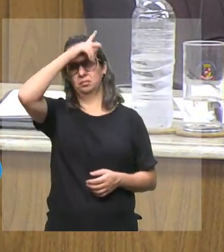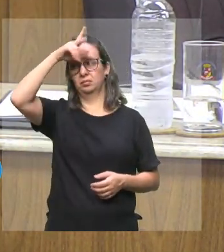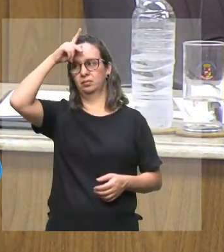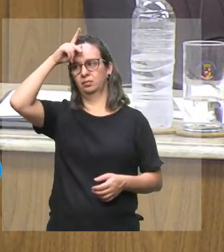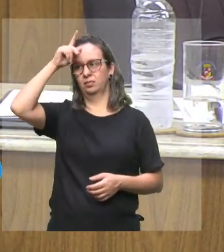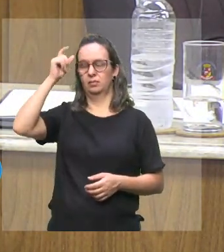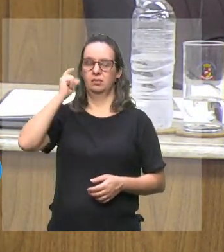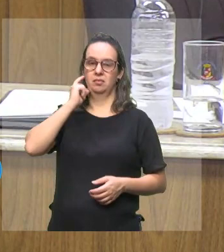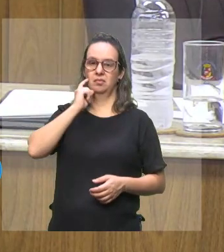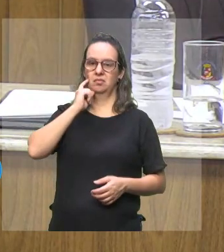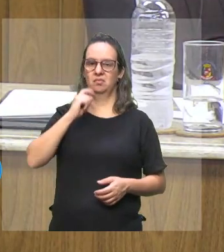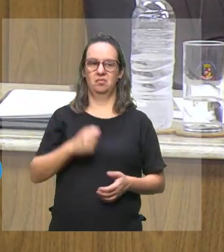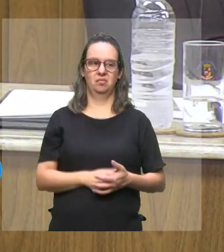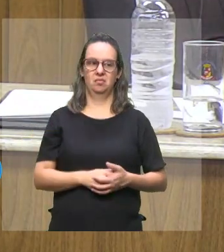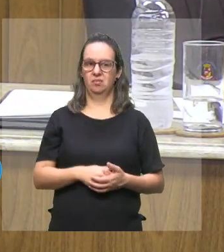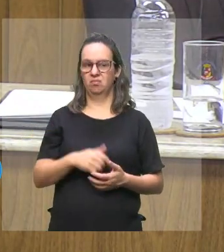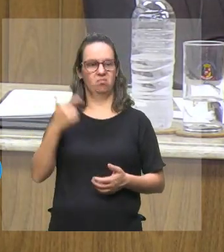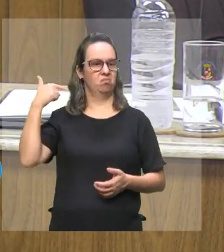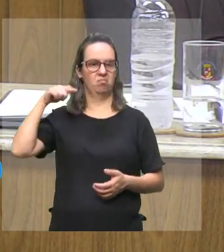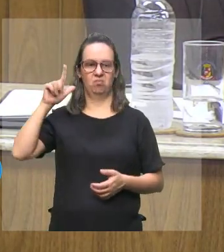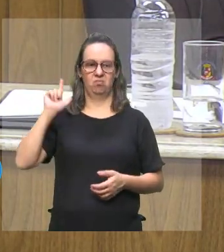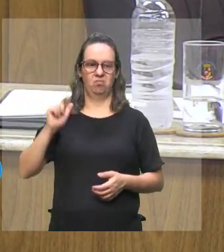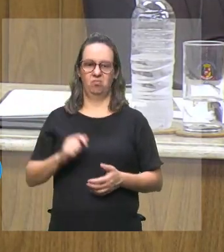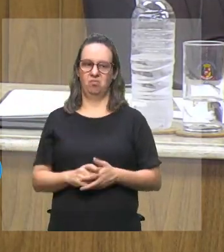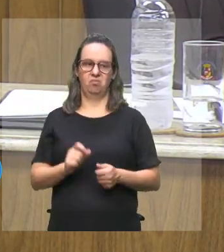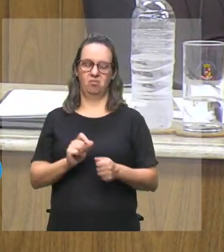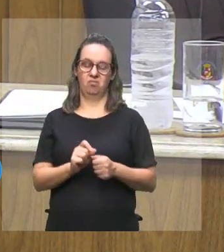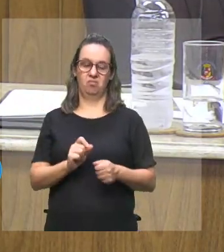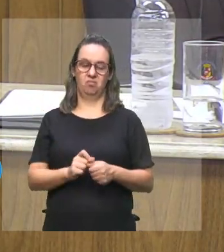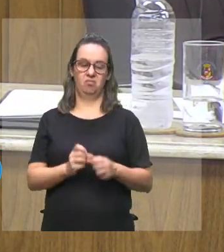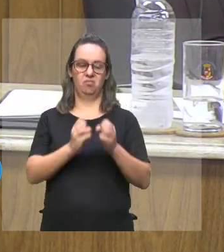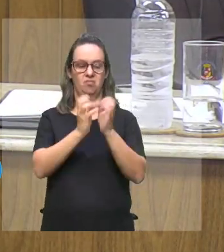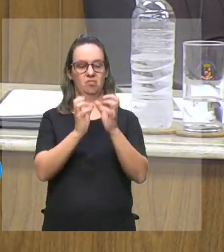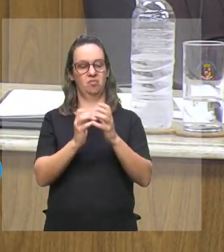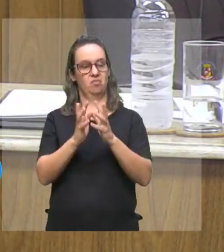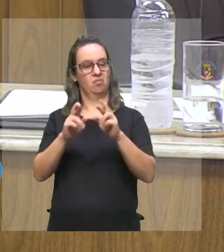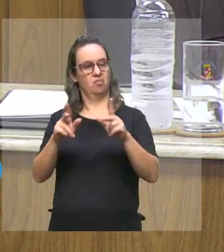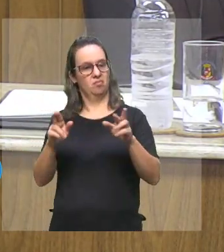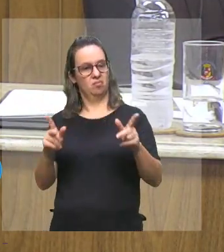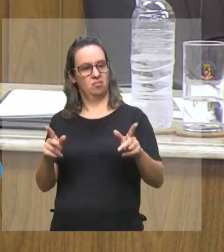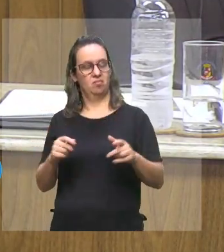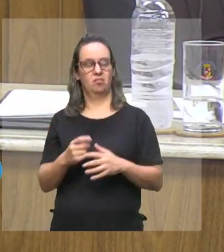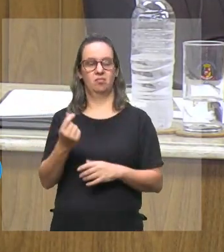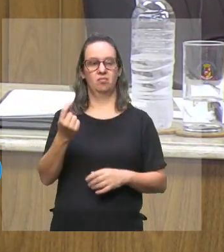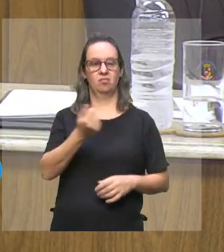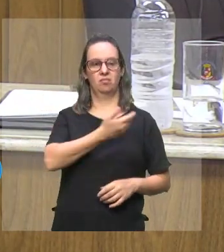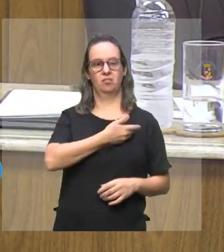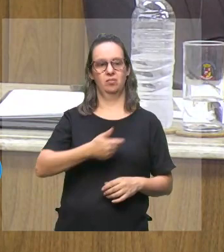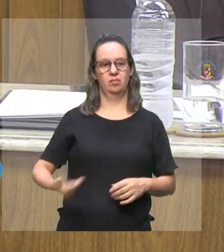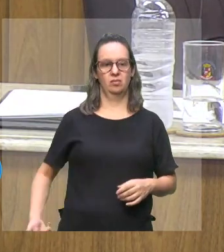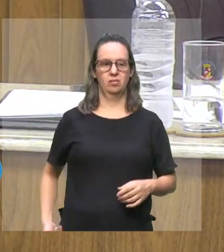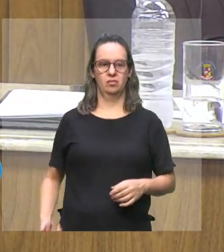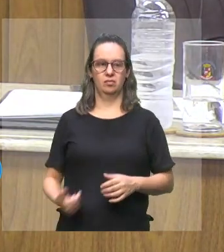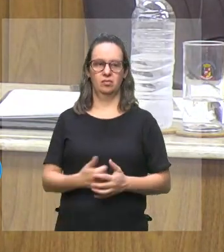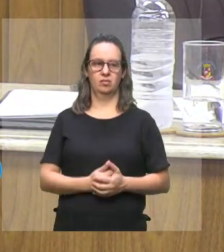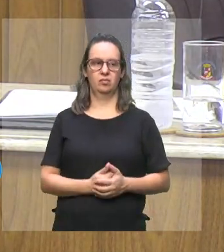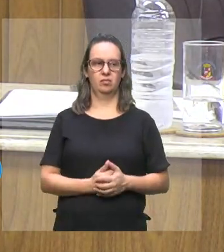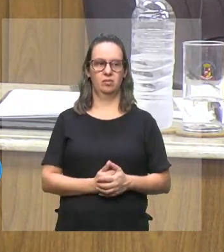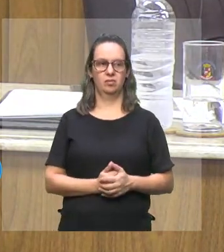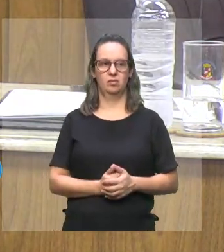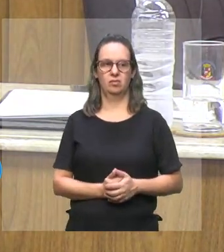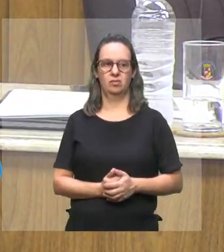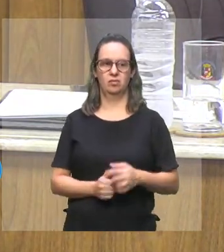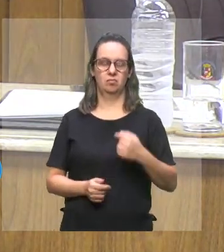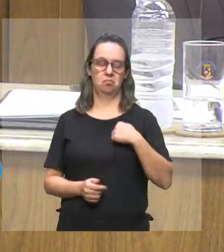não conseguiu fazer uma horta comunitária com recurso público. E aí eu me pergunto,